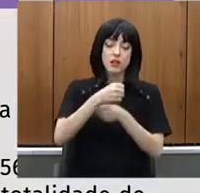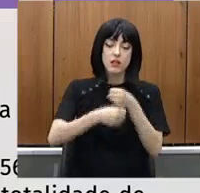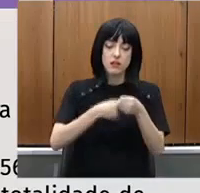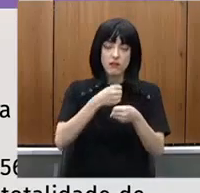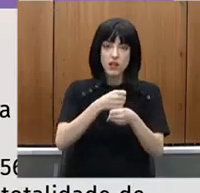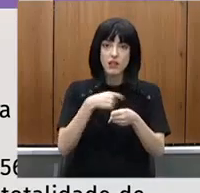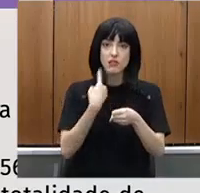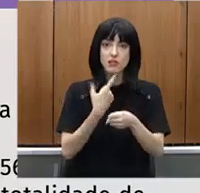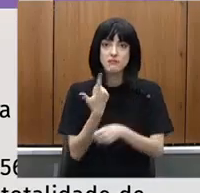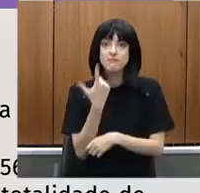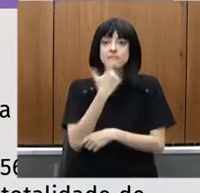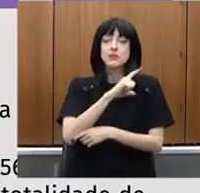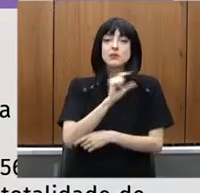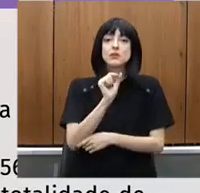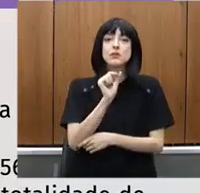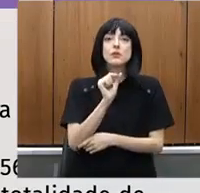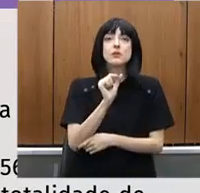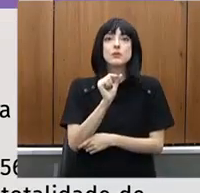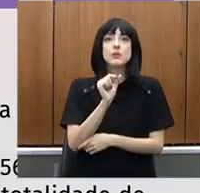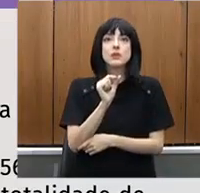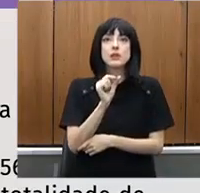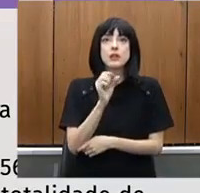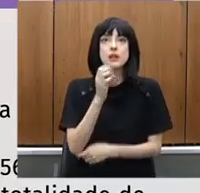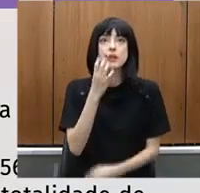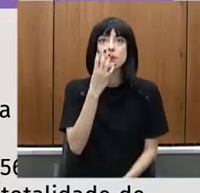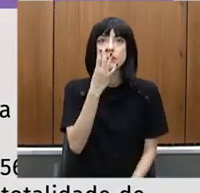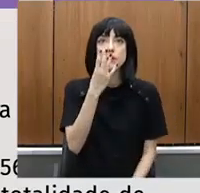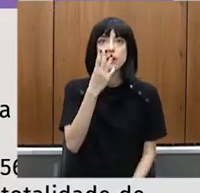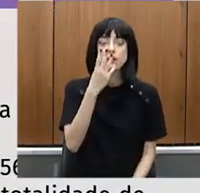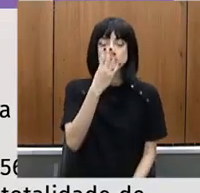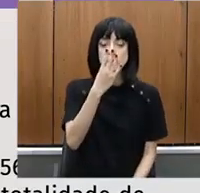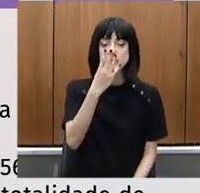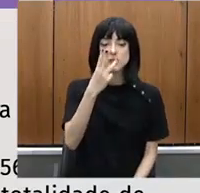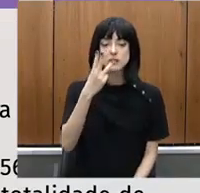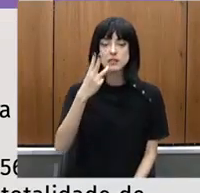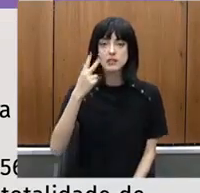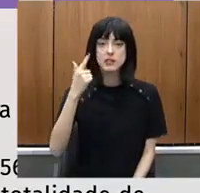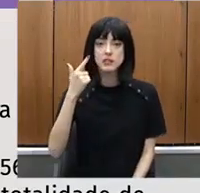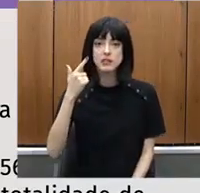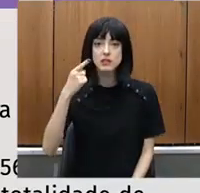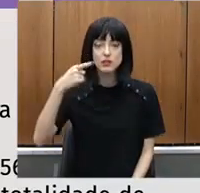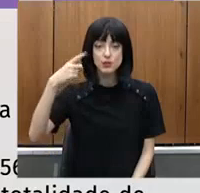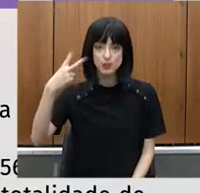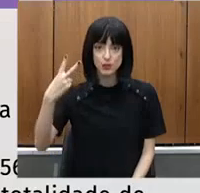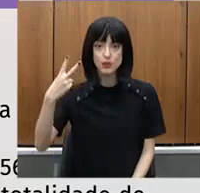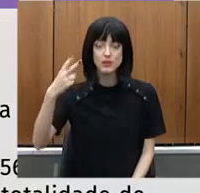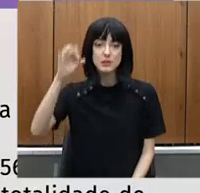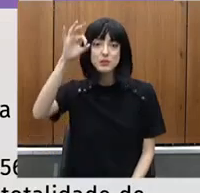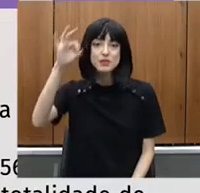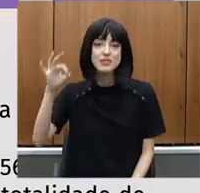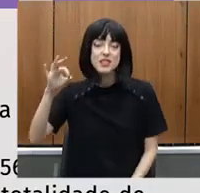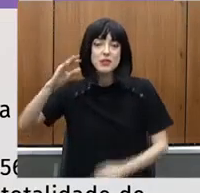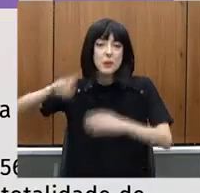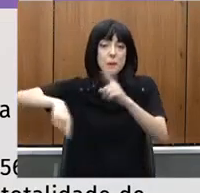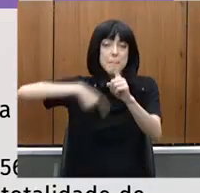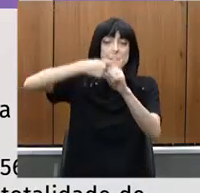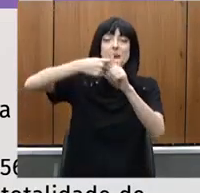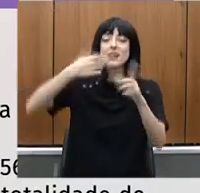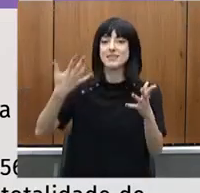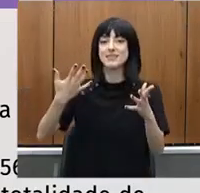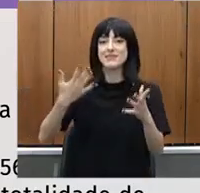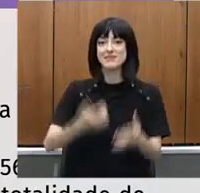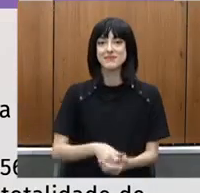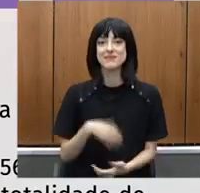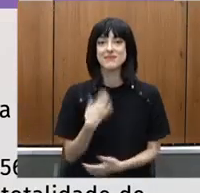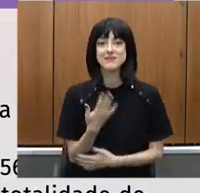de 432%. significa que todos os municípios acima de 30 mil habitantes nós vamos ter uma